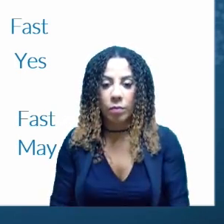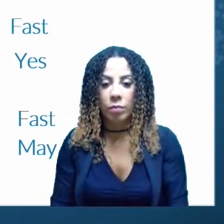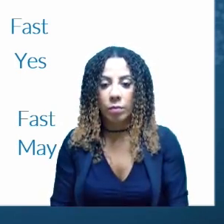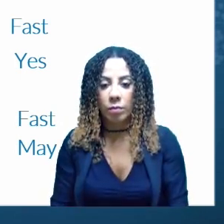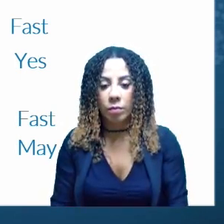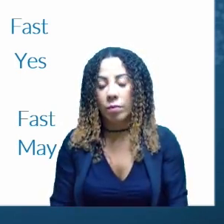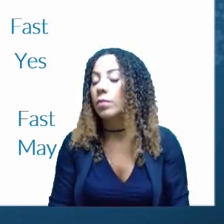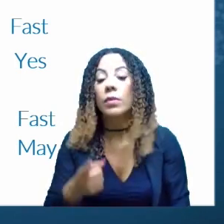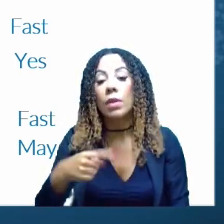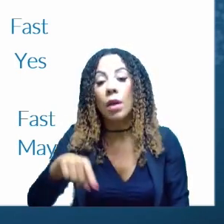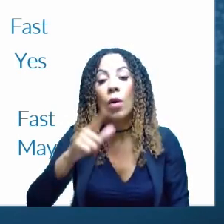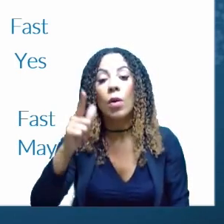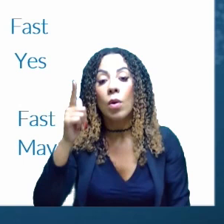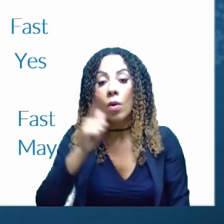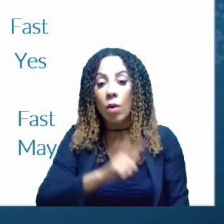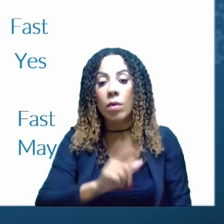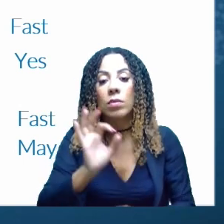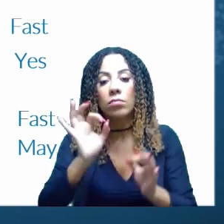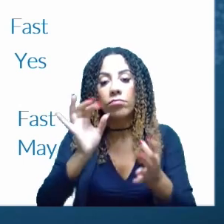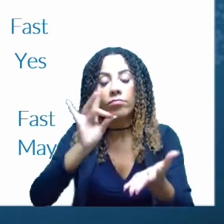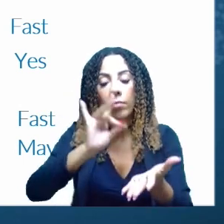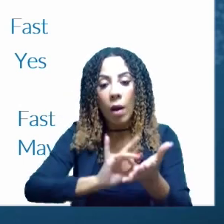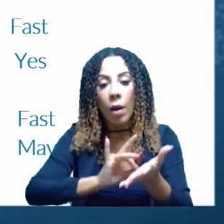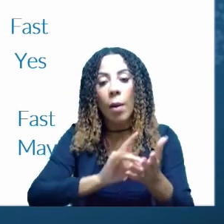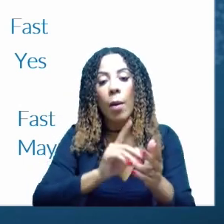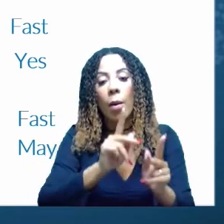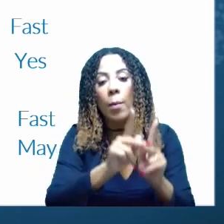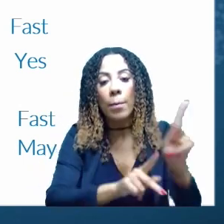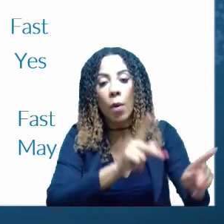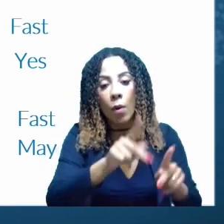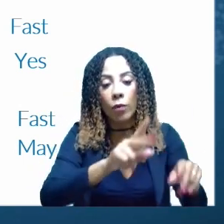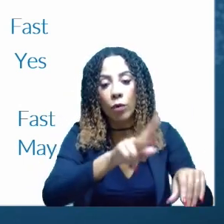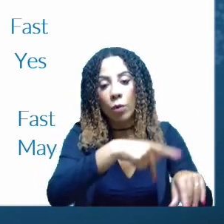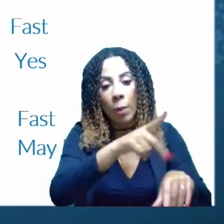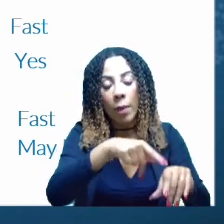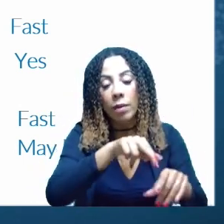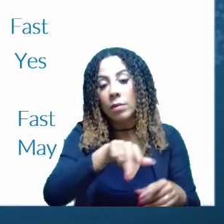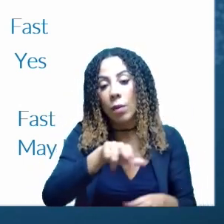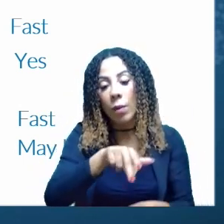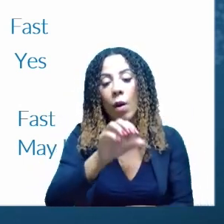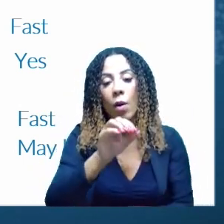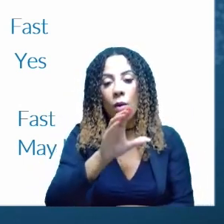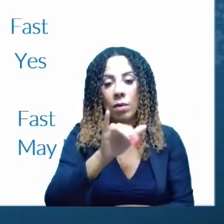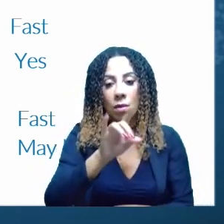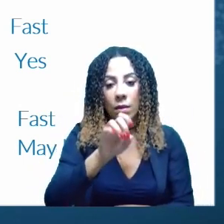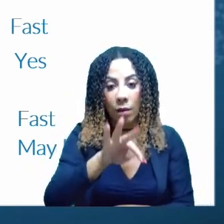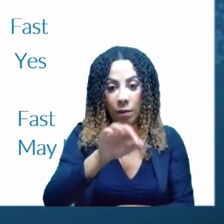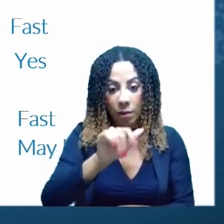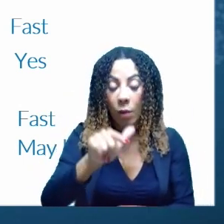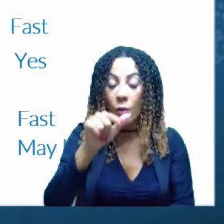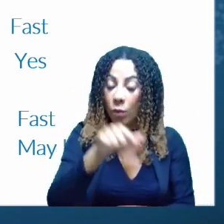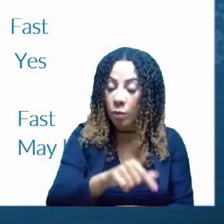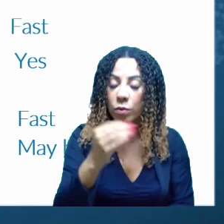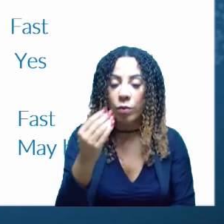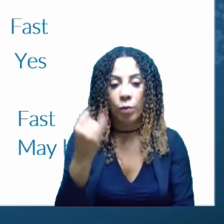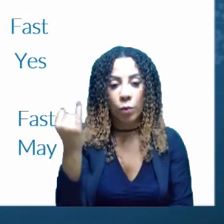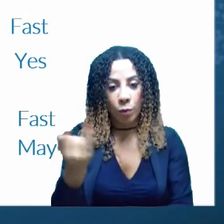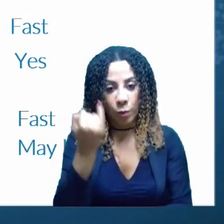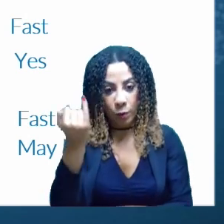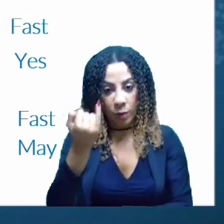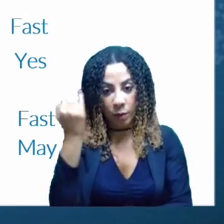que atingiram realmente as populações dos países não ocidentais, isso foi muito importante. Eles